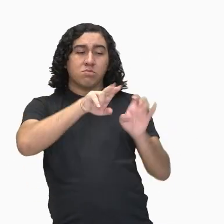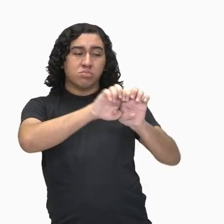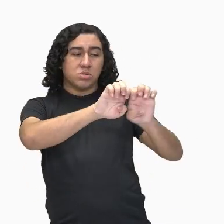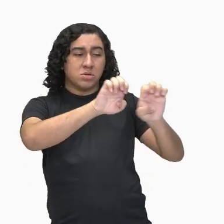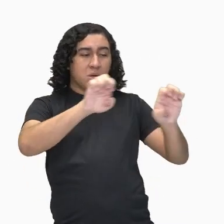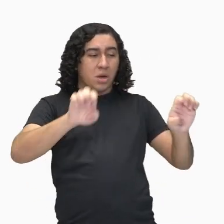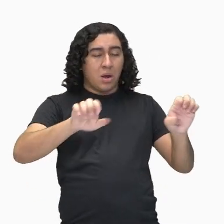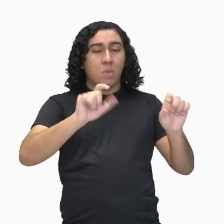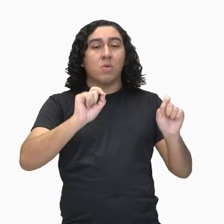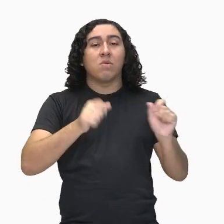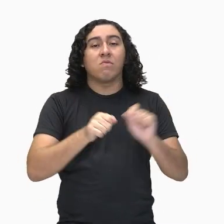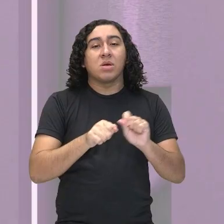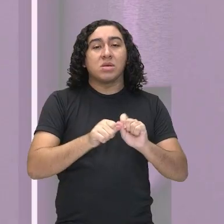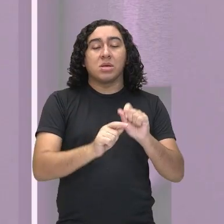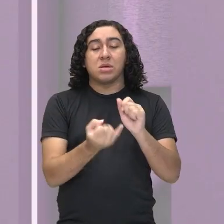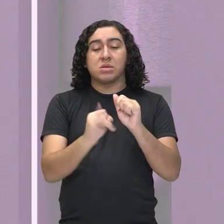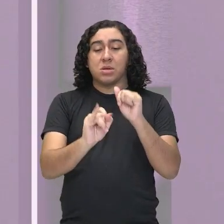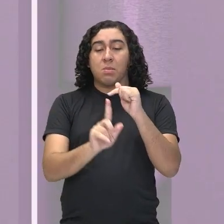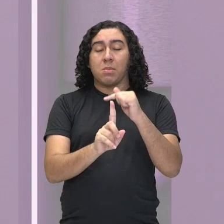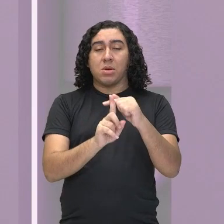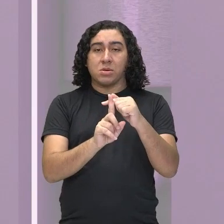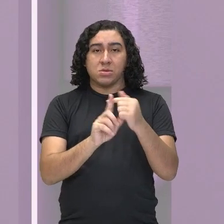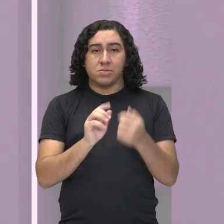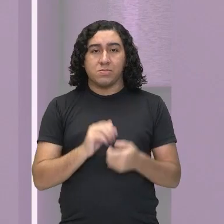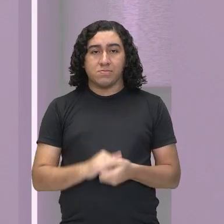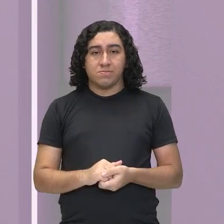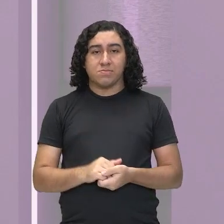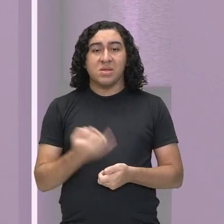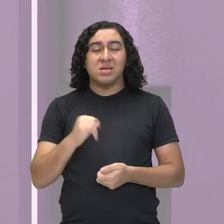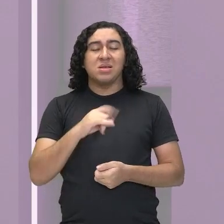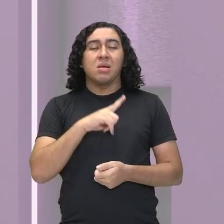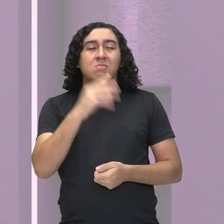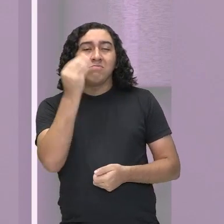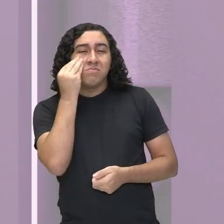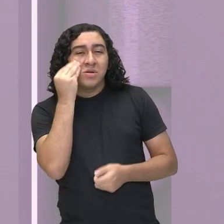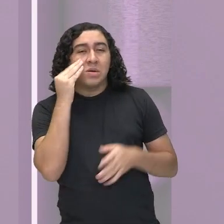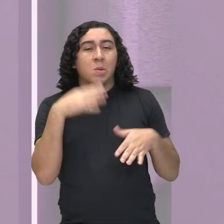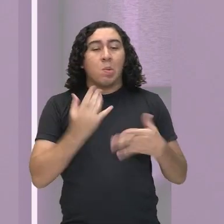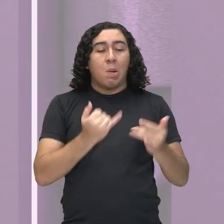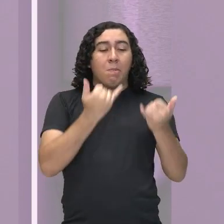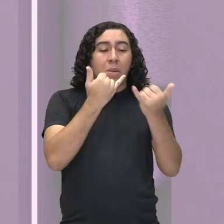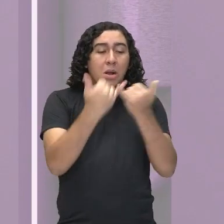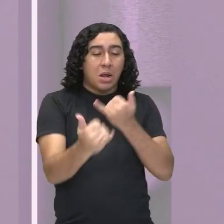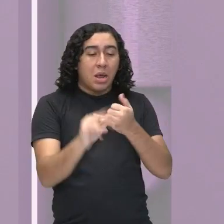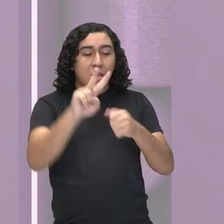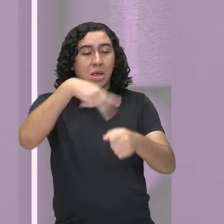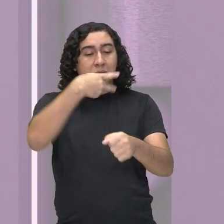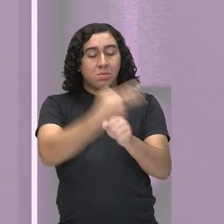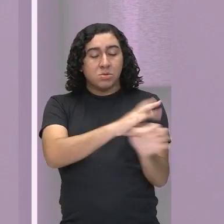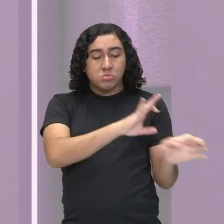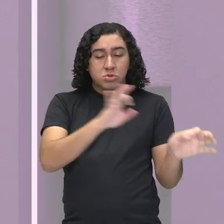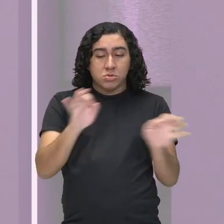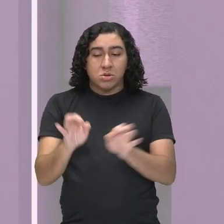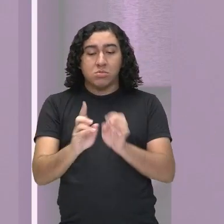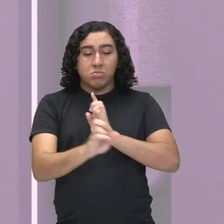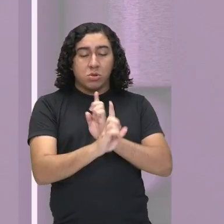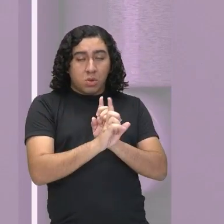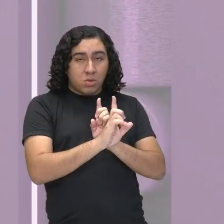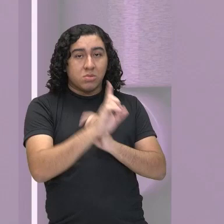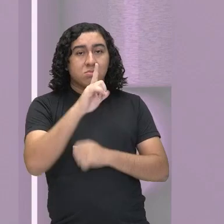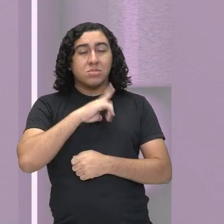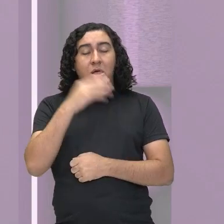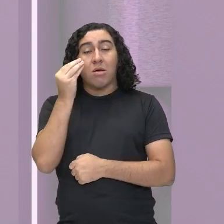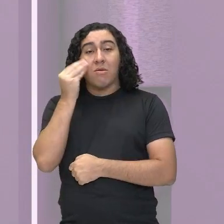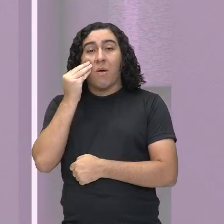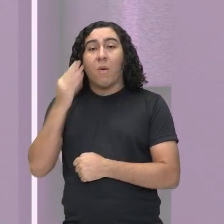se fazia na adição? Se via ali quais eram os termos semelhantes, depois que se identificava, se trabalhava